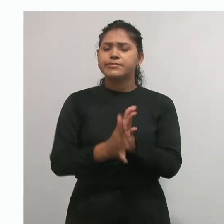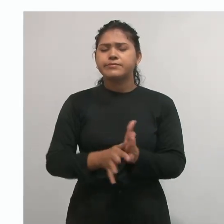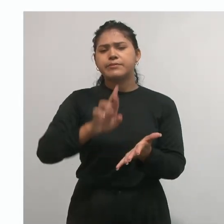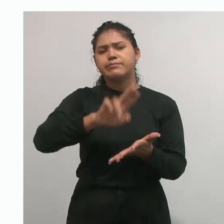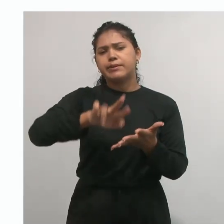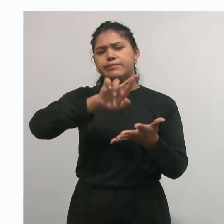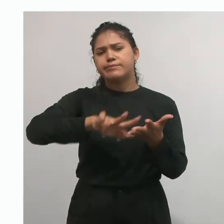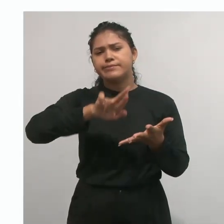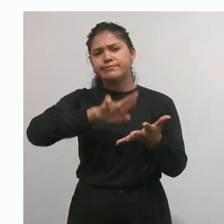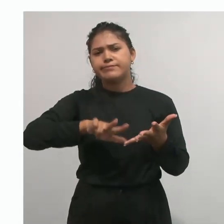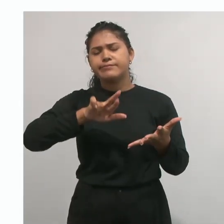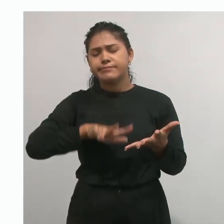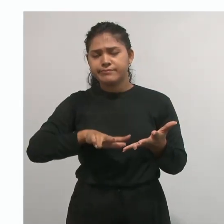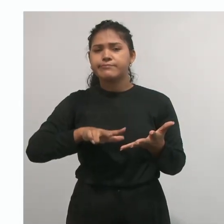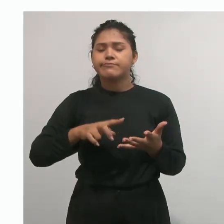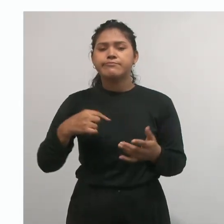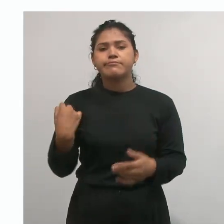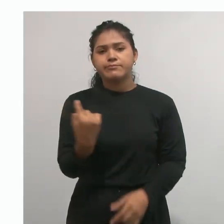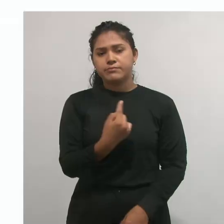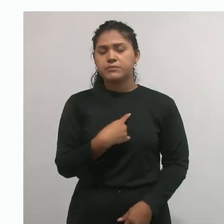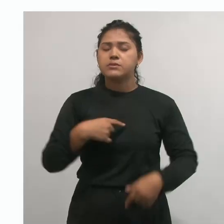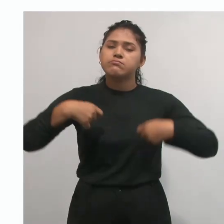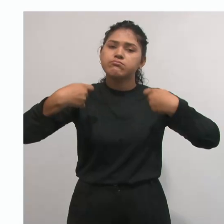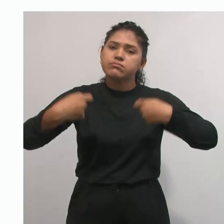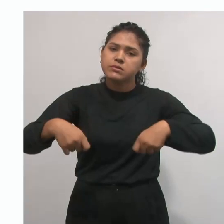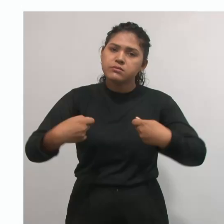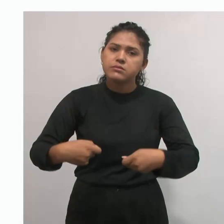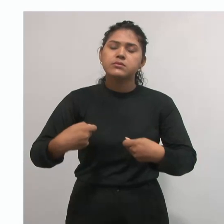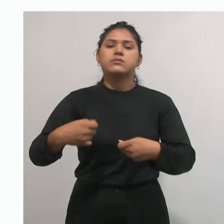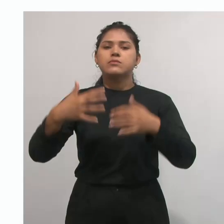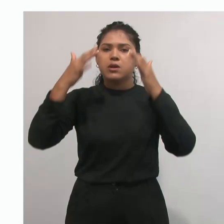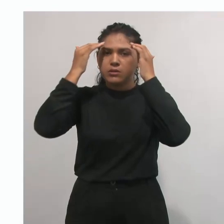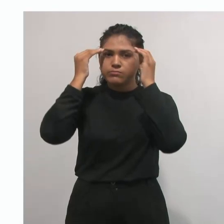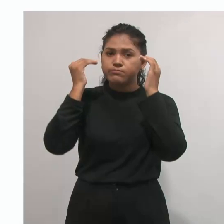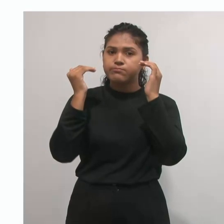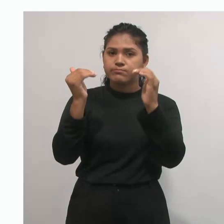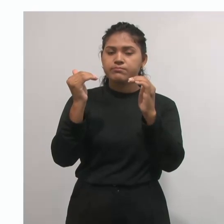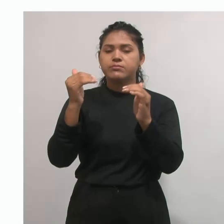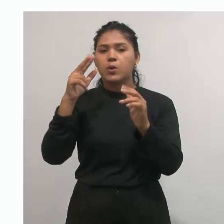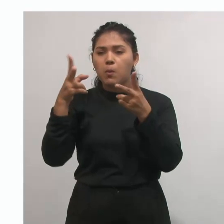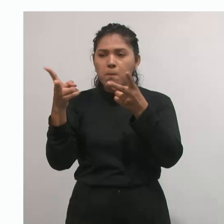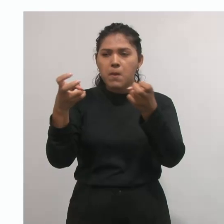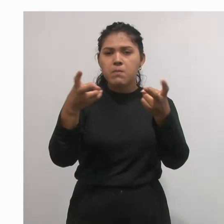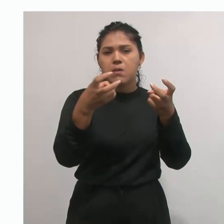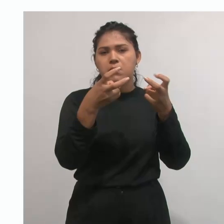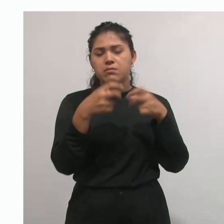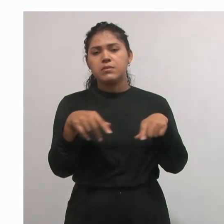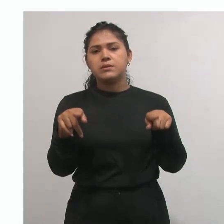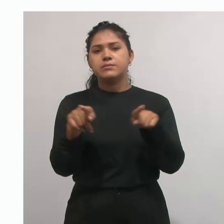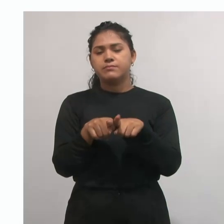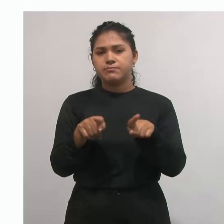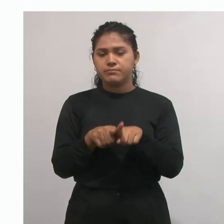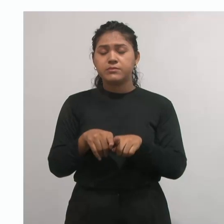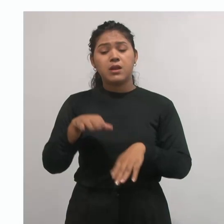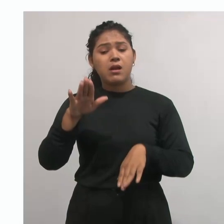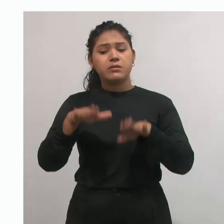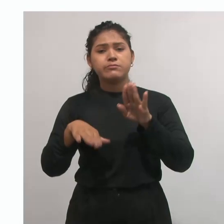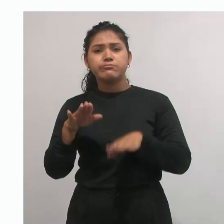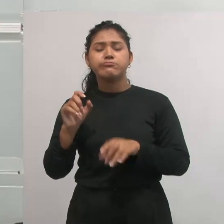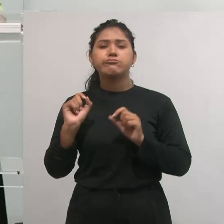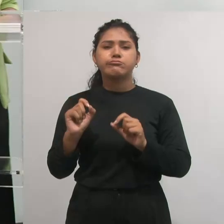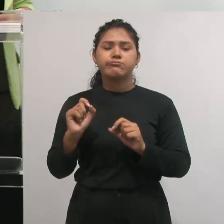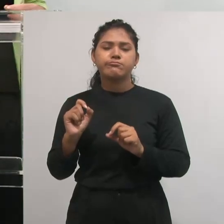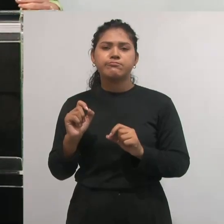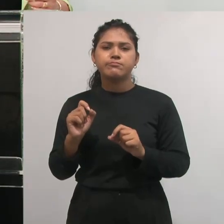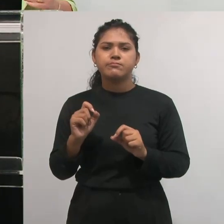discriminação, vamos encontrar preconceitos, né? Então, a gente precisa reconhecer essas marcas, né?